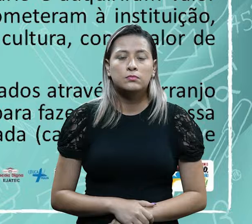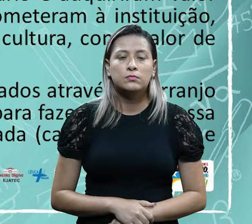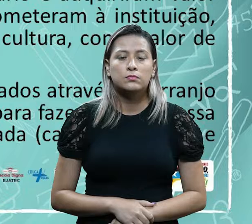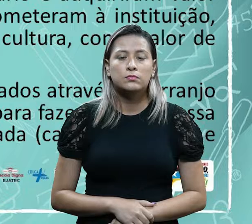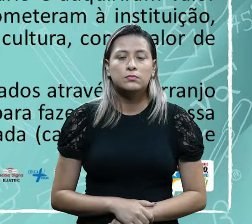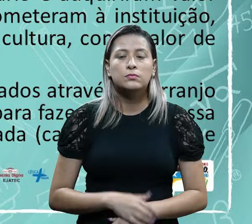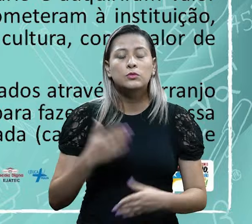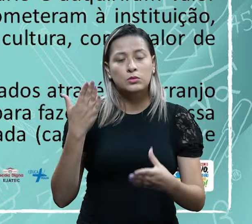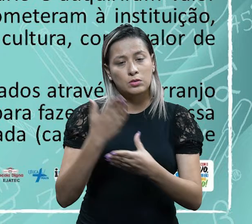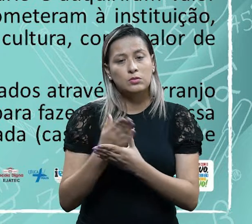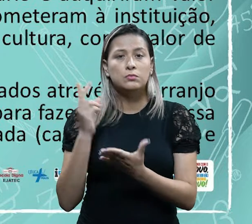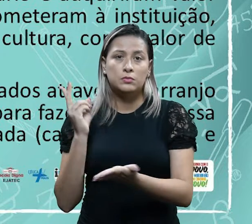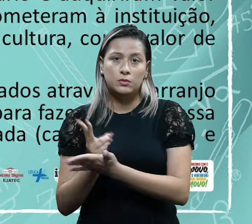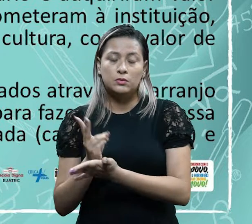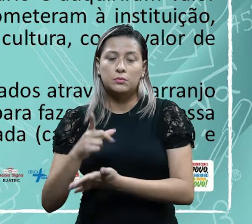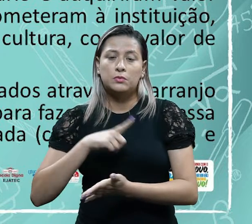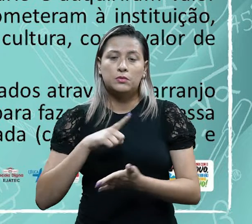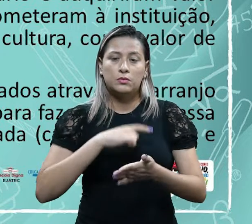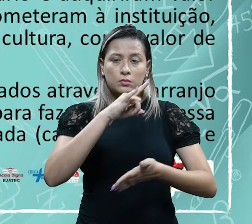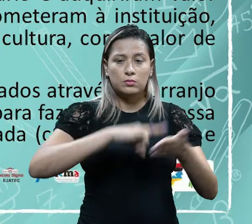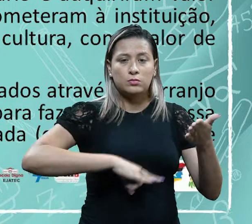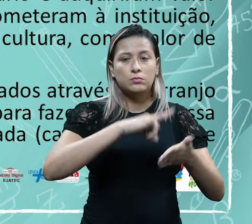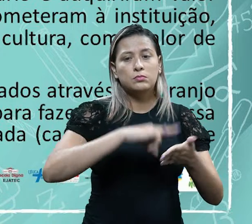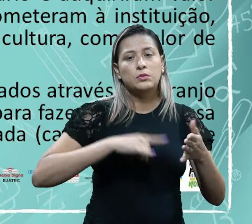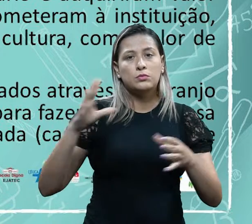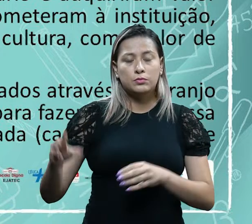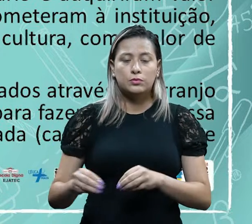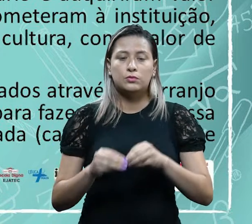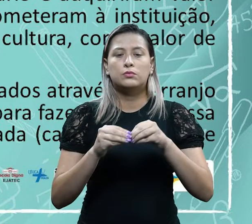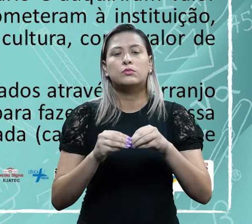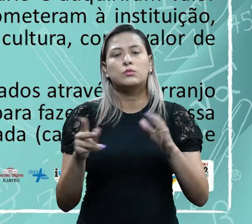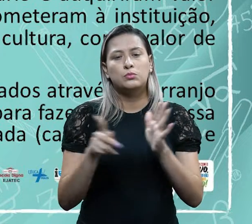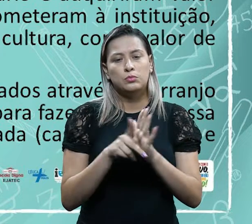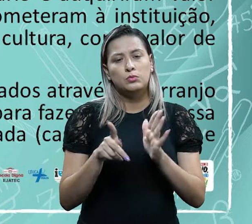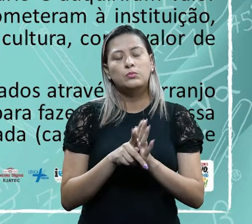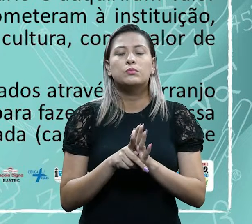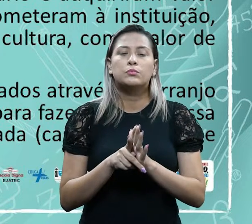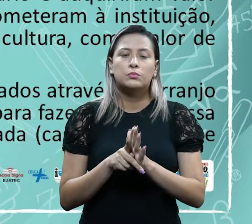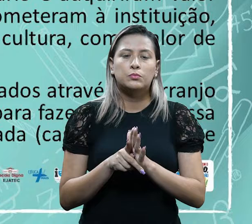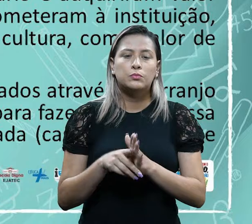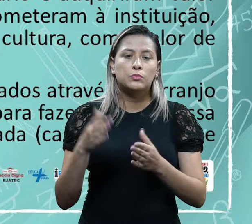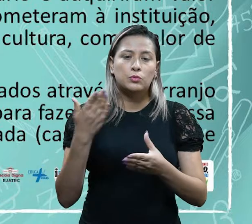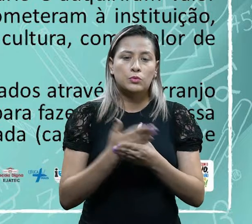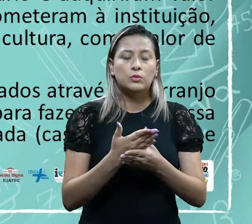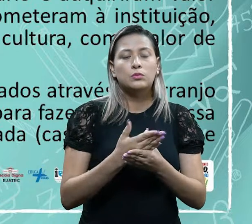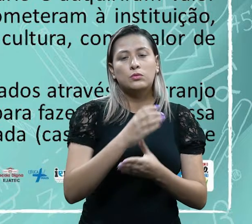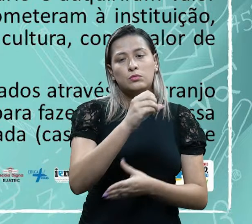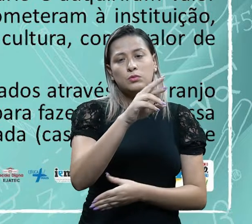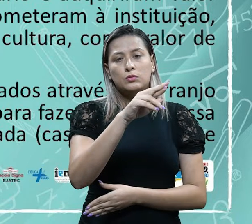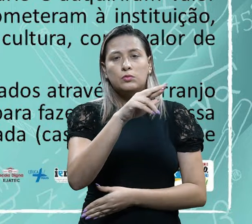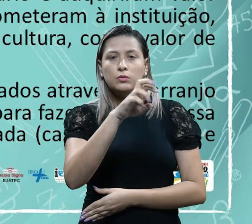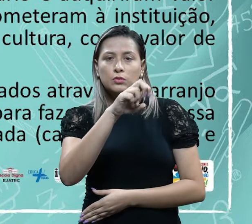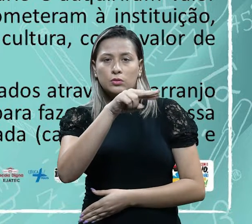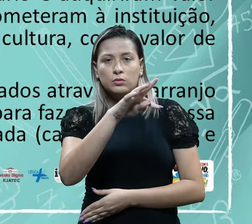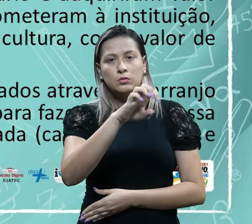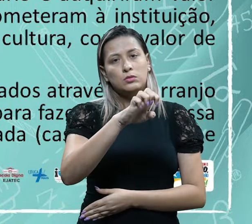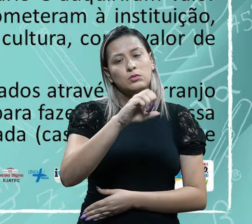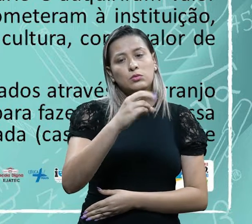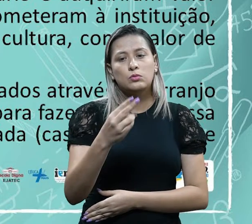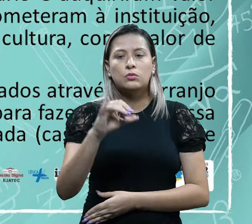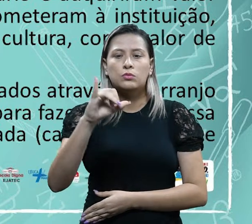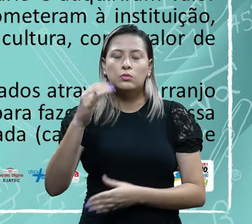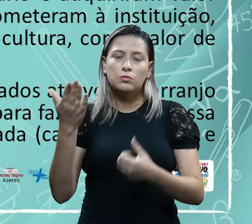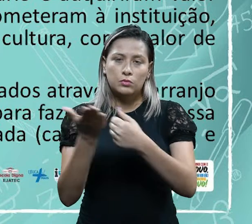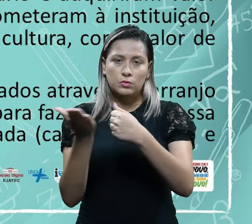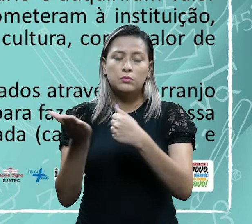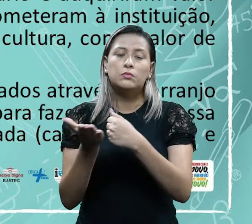que nos arquivos permanentes temos os documentos que foram recolhidos diretamente do arquivo corrente ou do arquivo intermediário. Como eu falei para vocês,